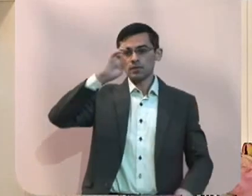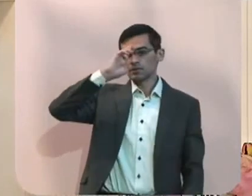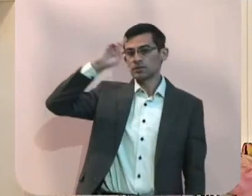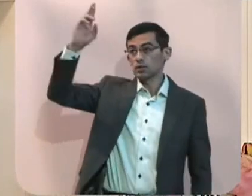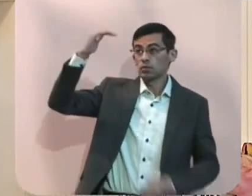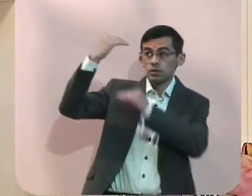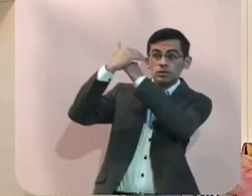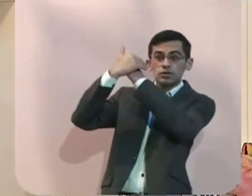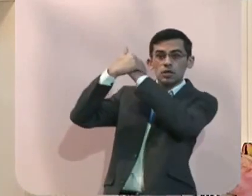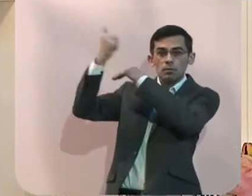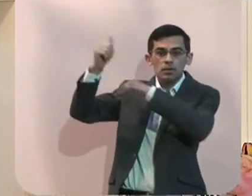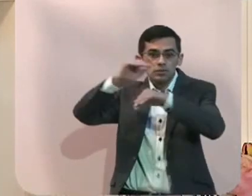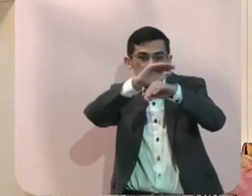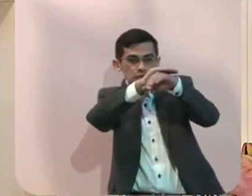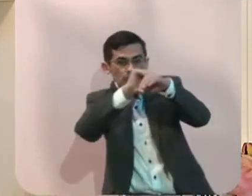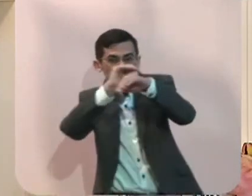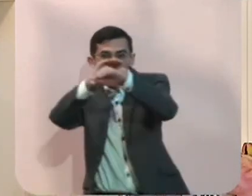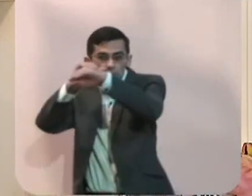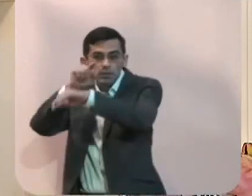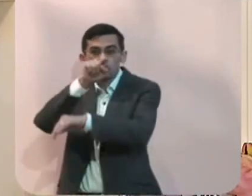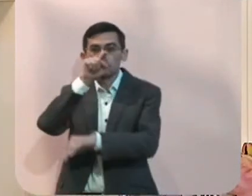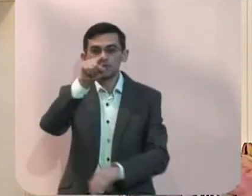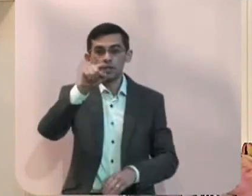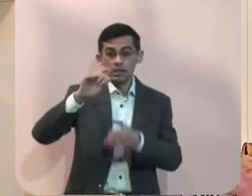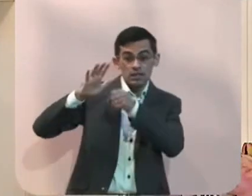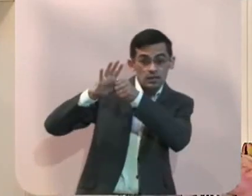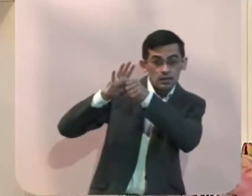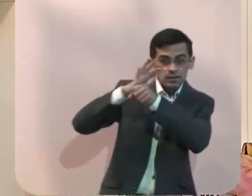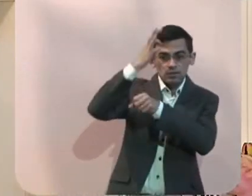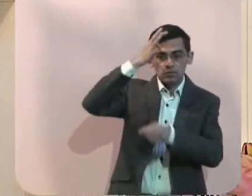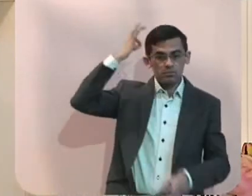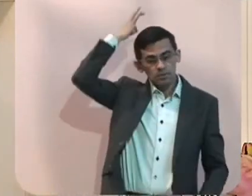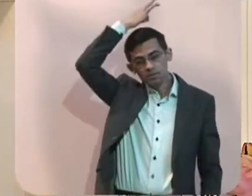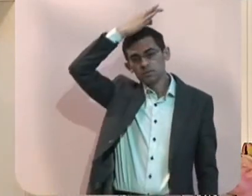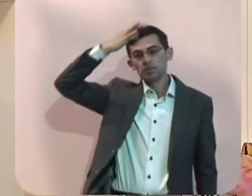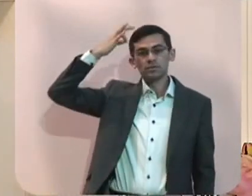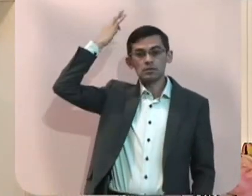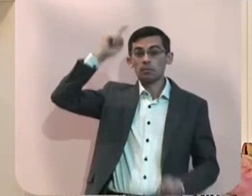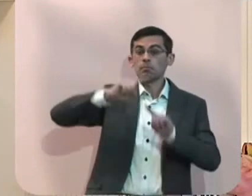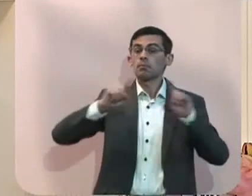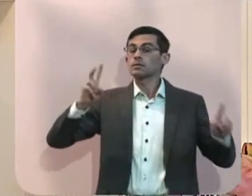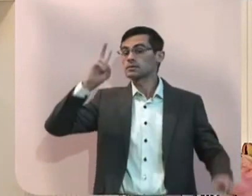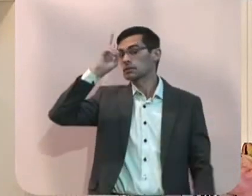está chamando você a ser cheio do Espírito Santo. Mas